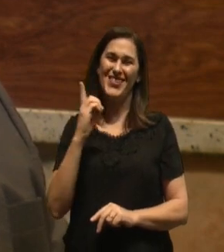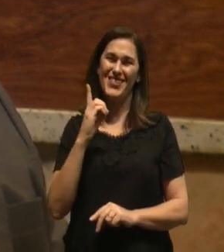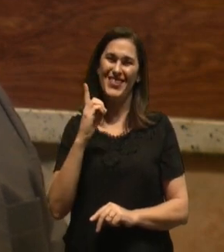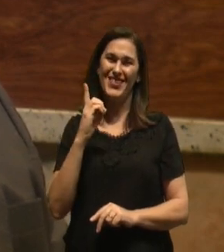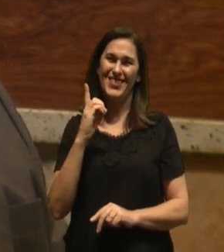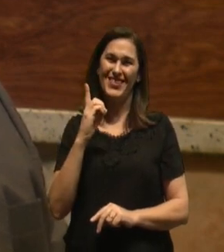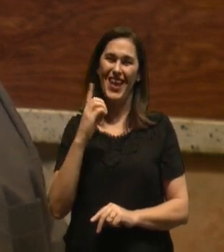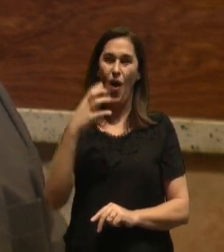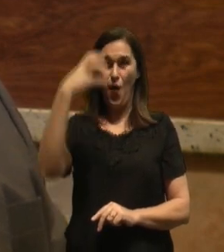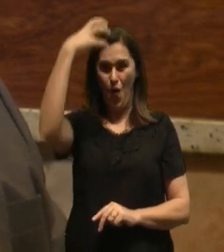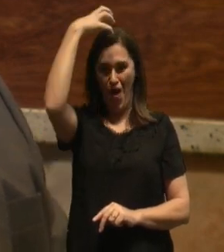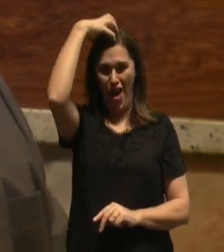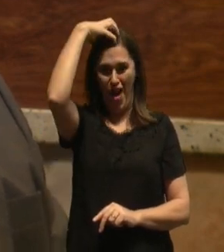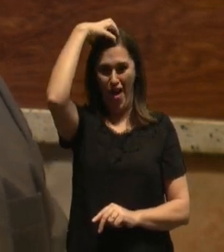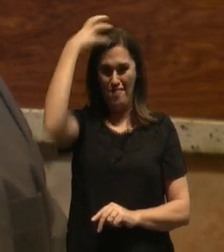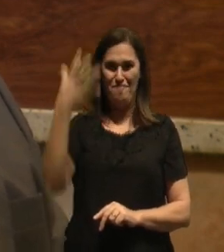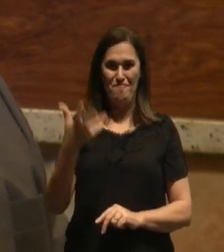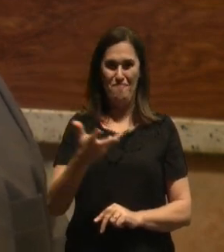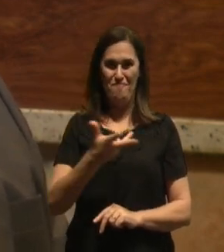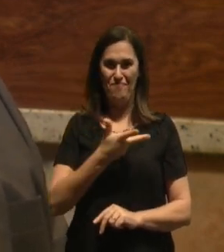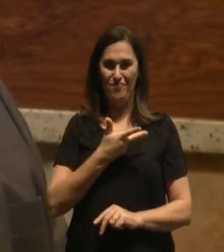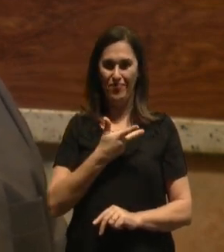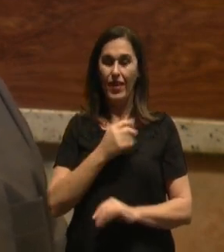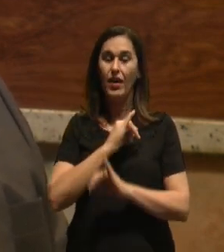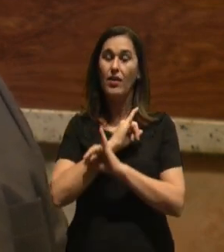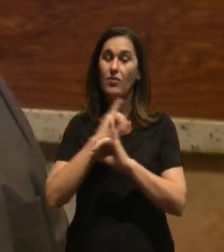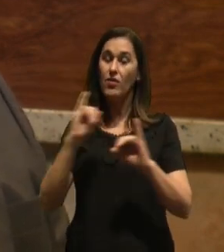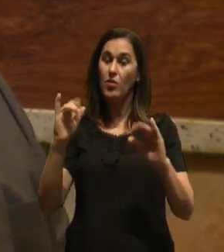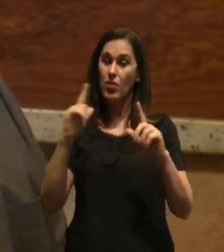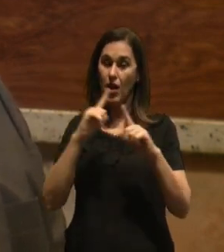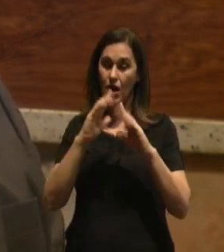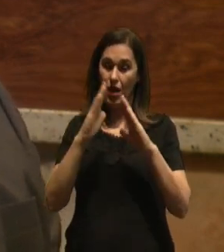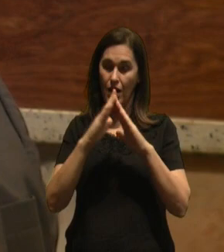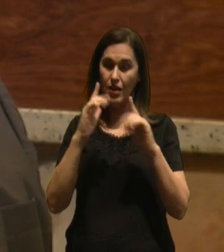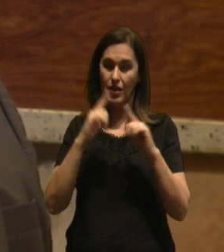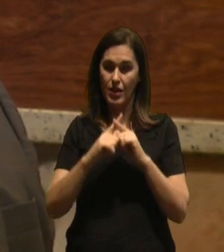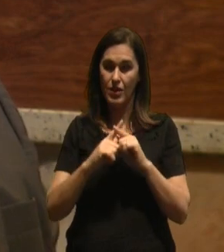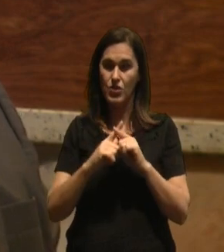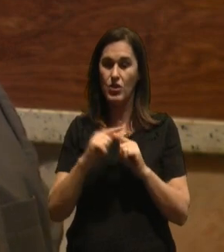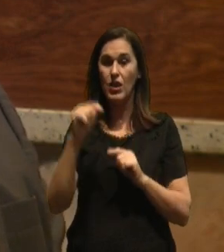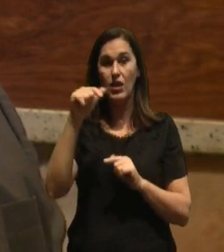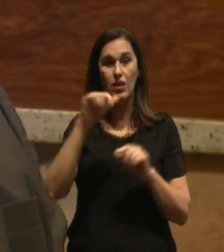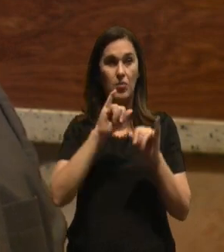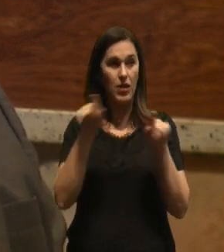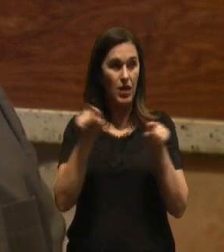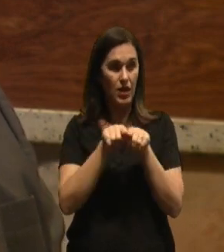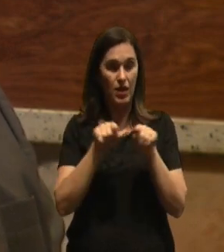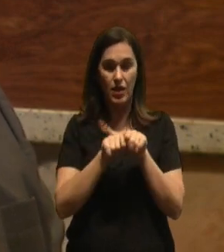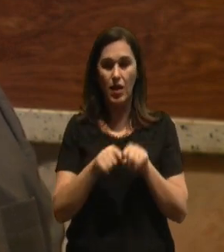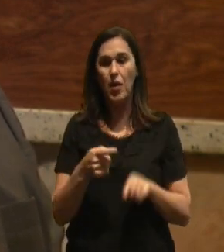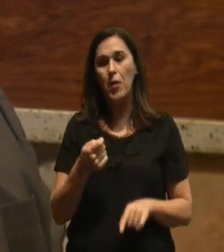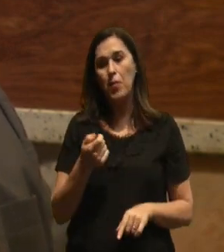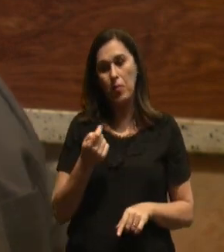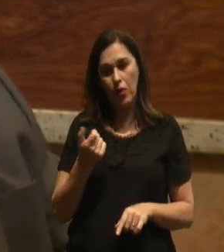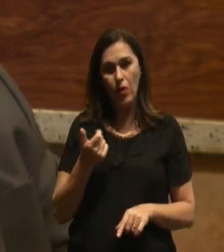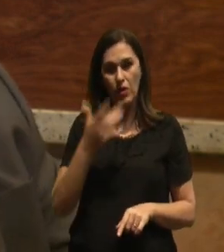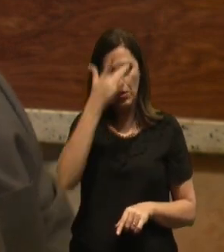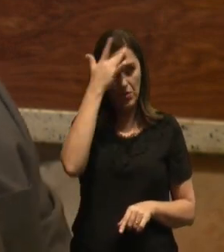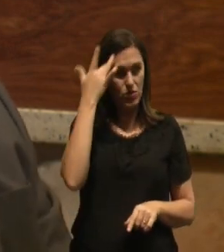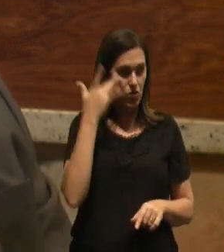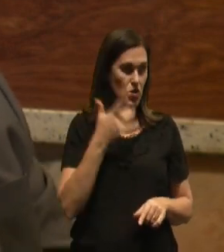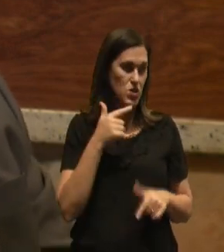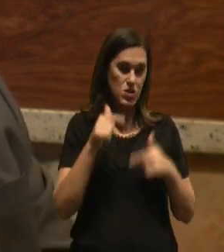grande rei Davi. Quero informar a igreja, aos queridos irmãos que estão aqui também, poucos,